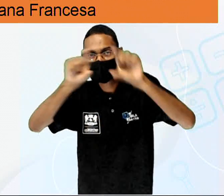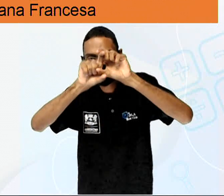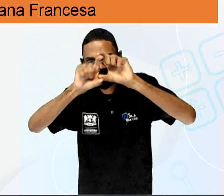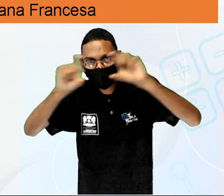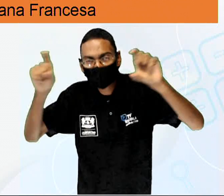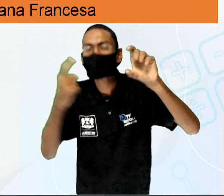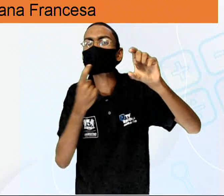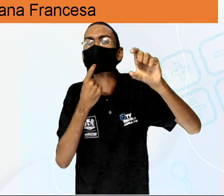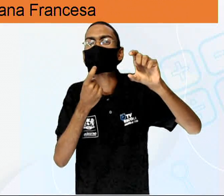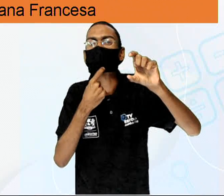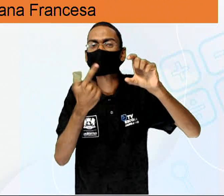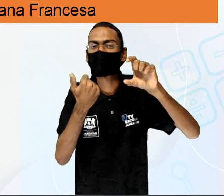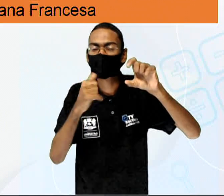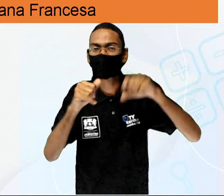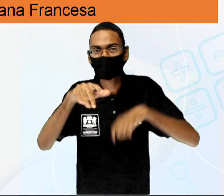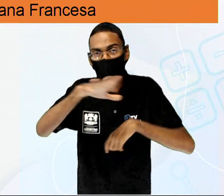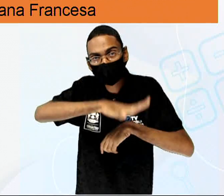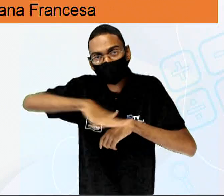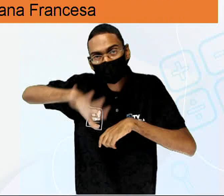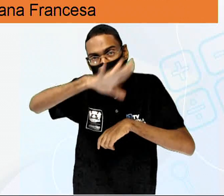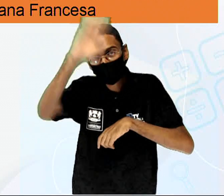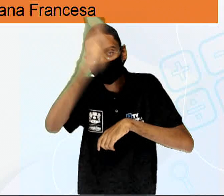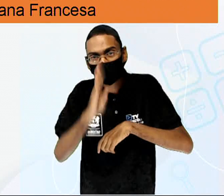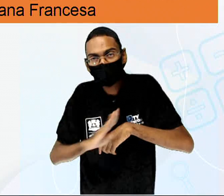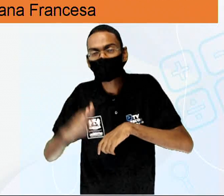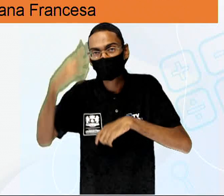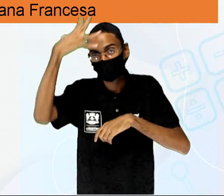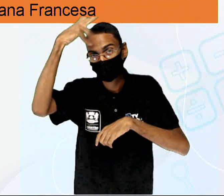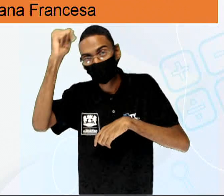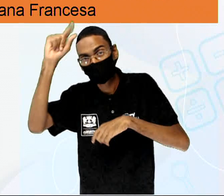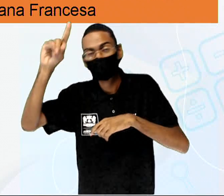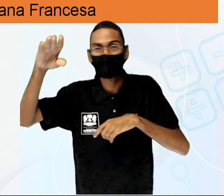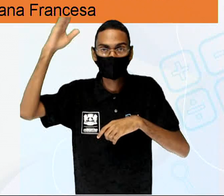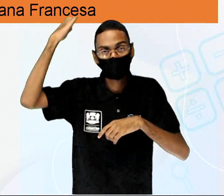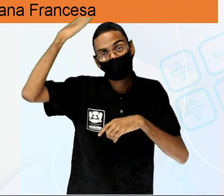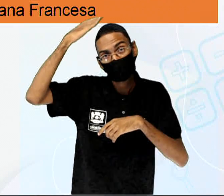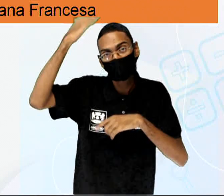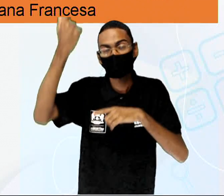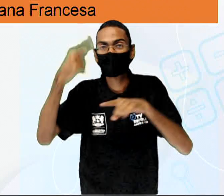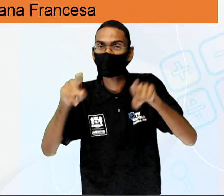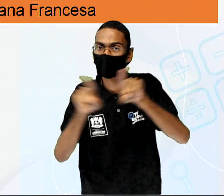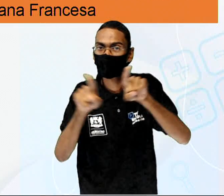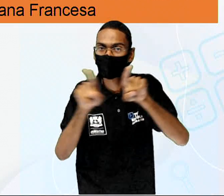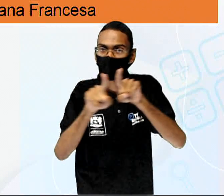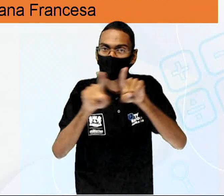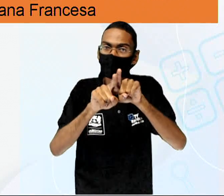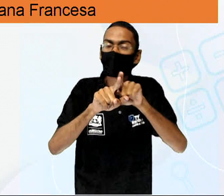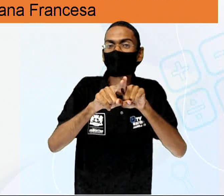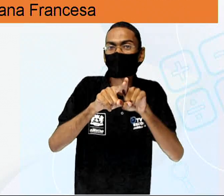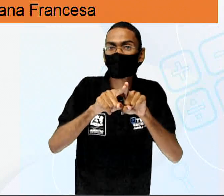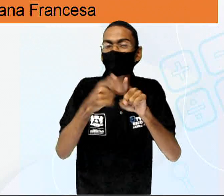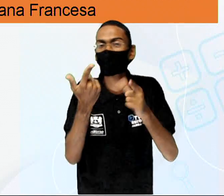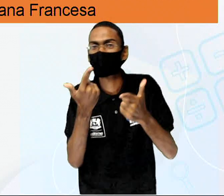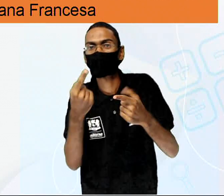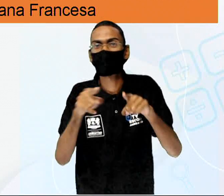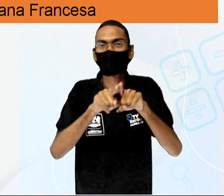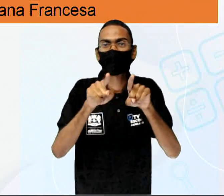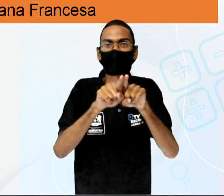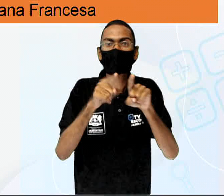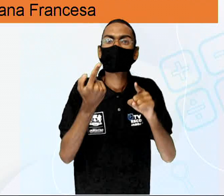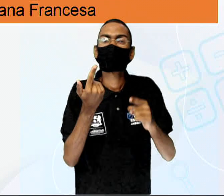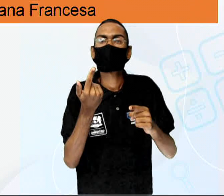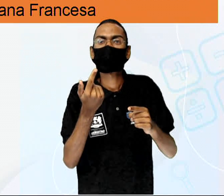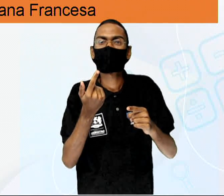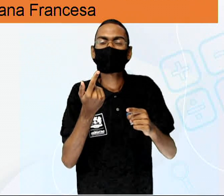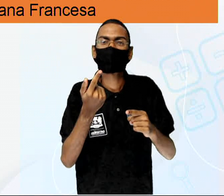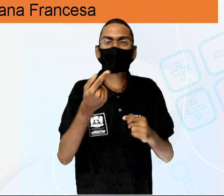só no território brasileiro, ele não é só do Amazonas, do Pará, do Roraima, o de Amapá também. Ele também é dos nossos